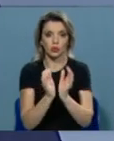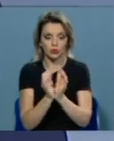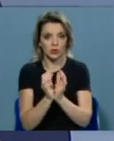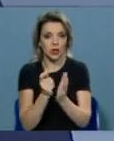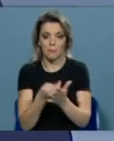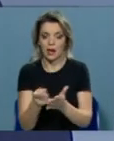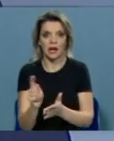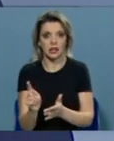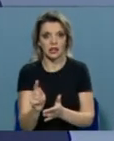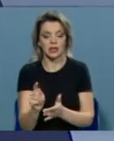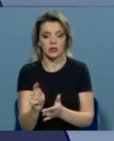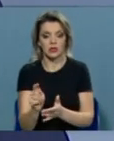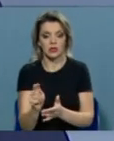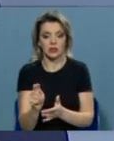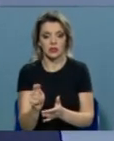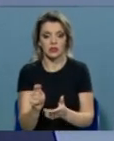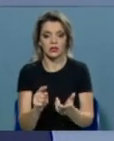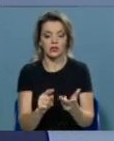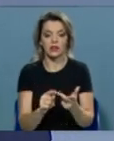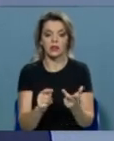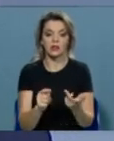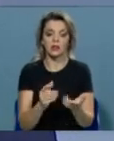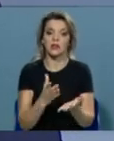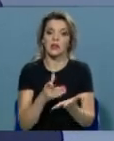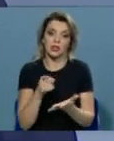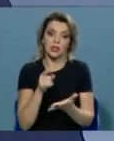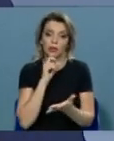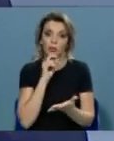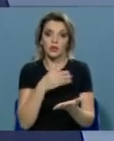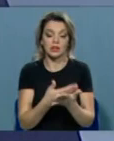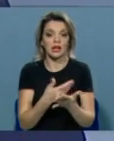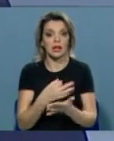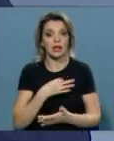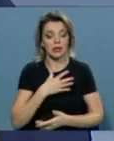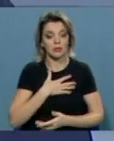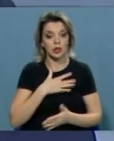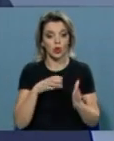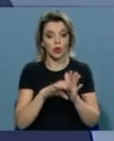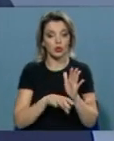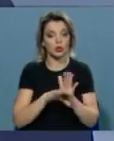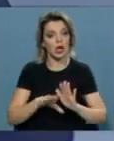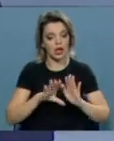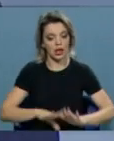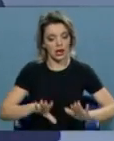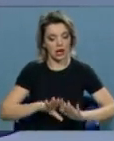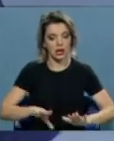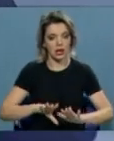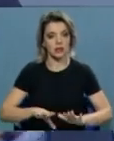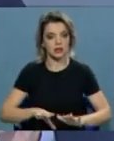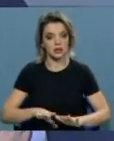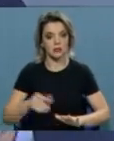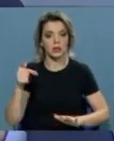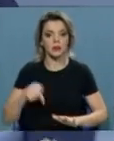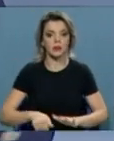social não poderão as empresas não poderão ser uma social que é só isso aprendi que as empresas têm que tem condições acalmar um pouco a sua teoria de